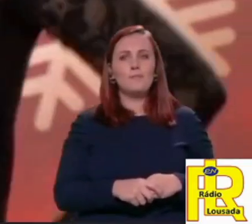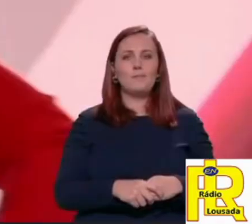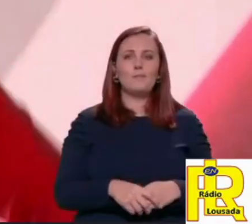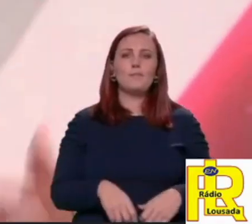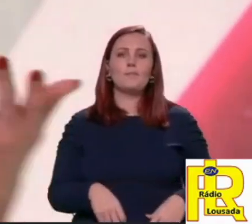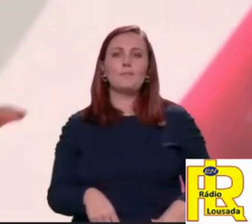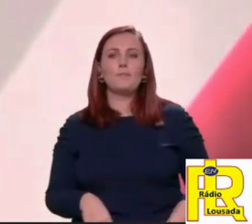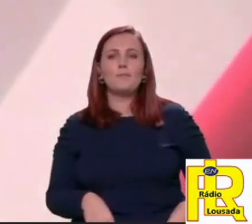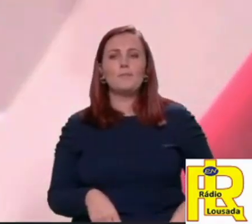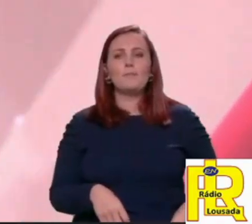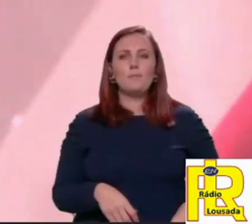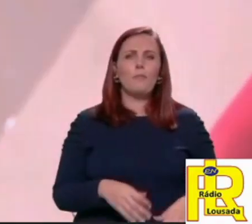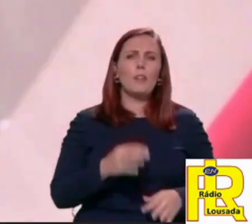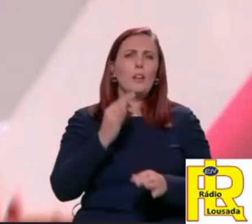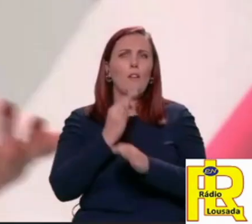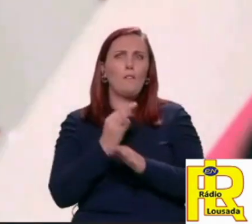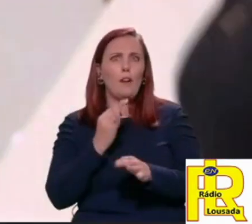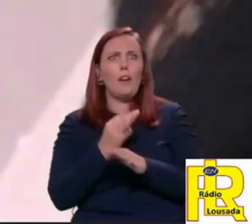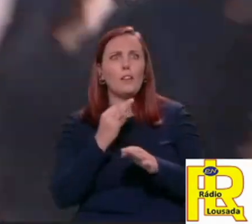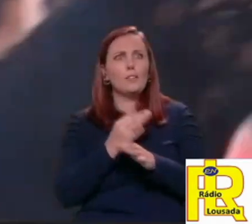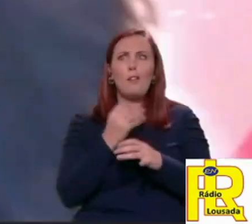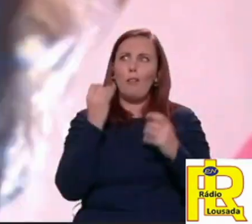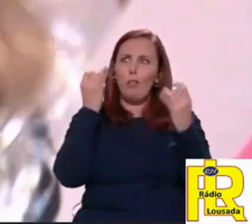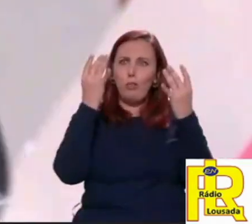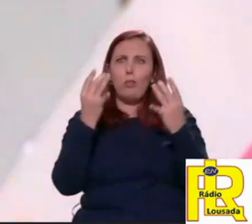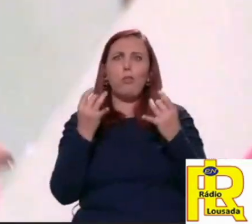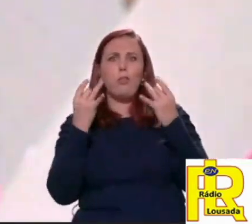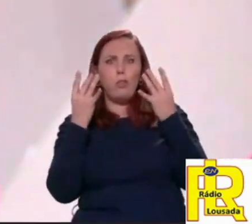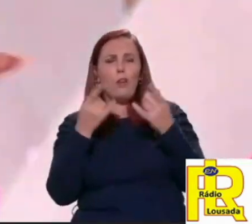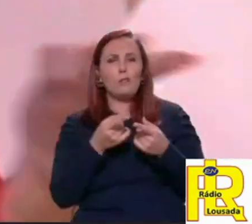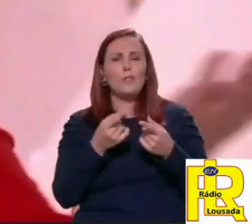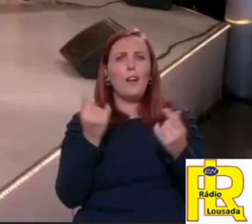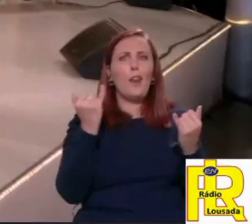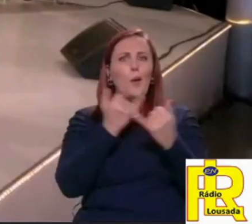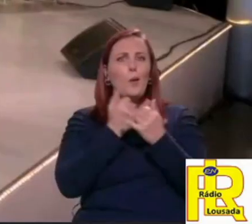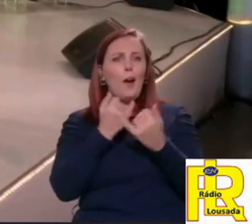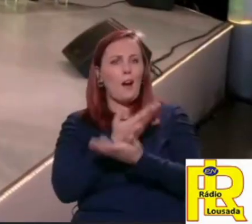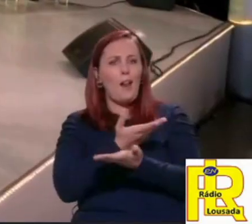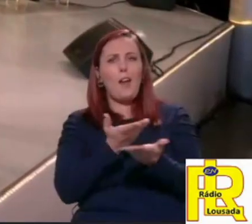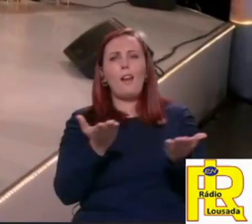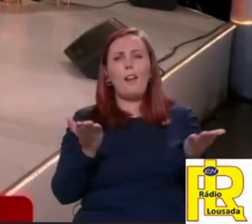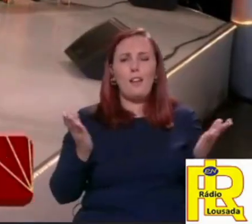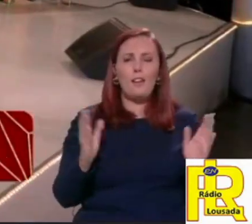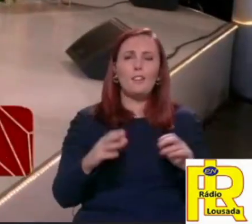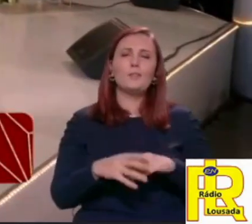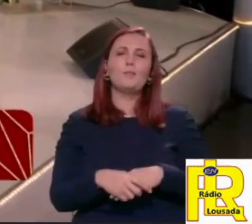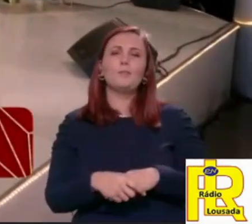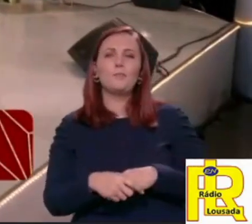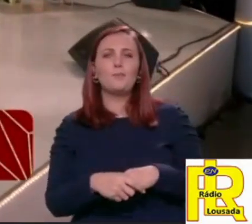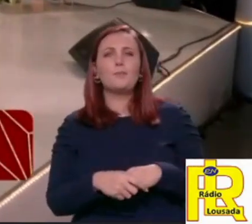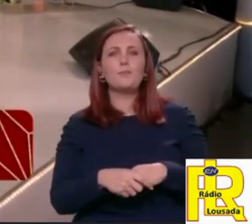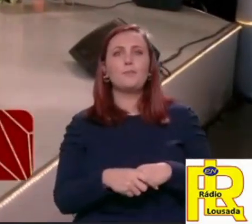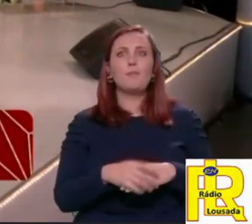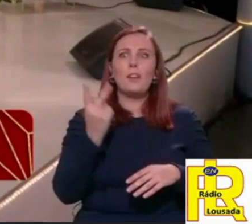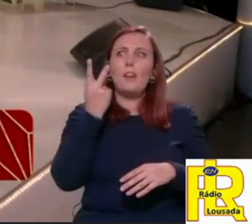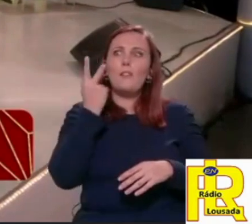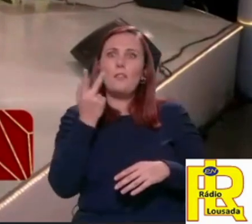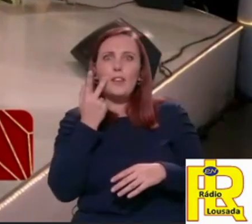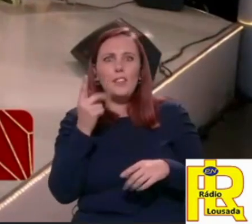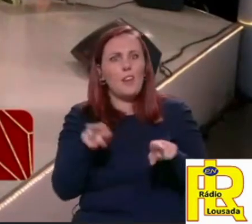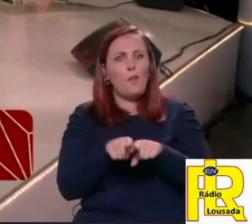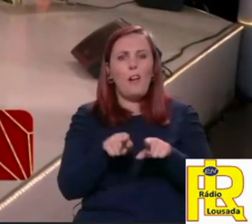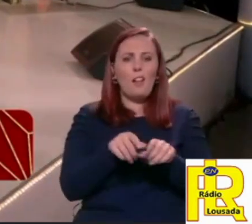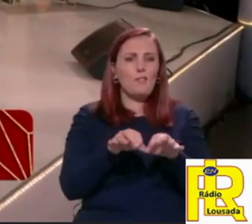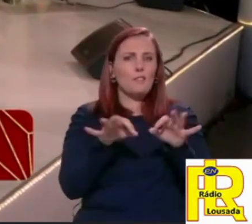manh a festa est animada alegria est no ar a vida uma